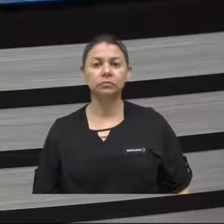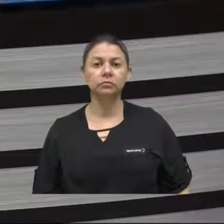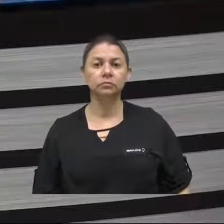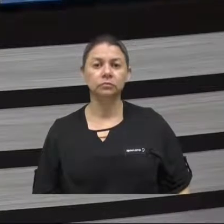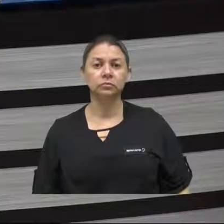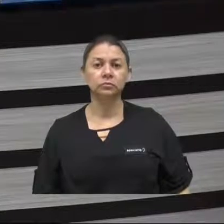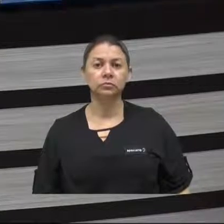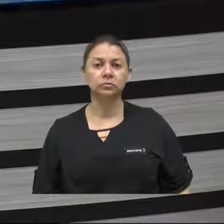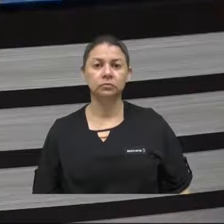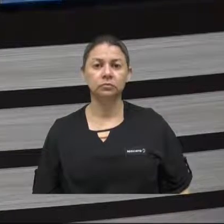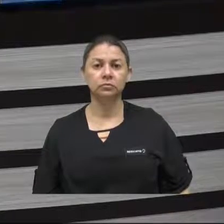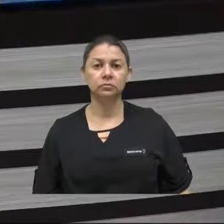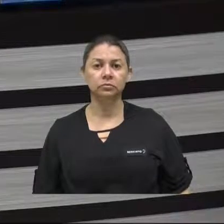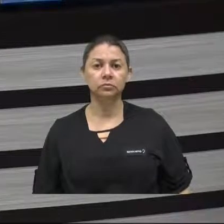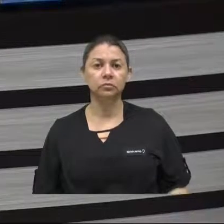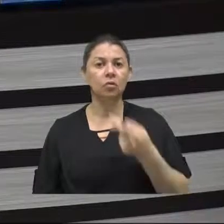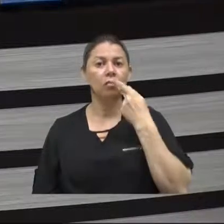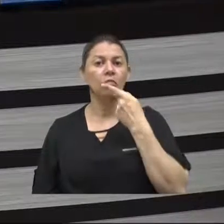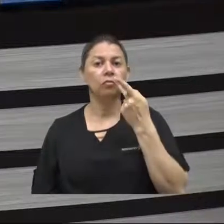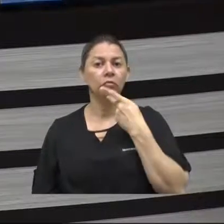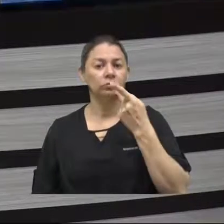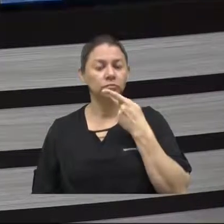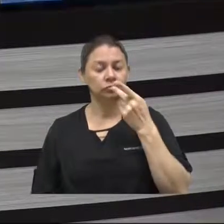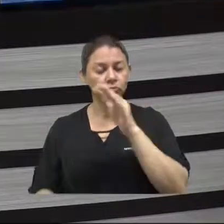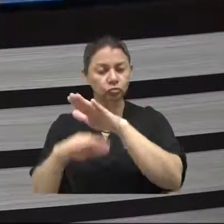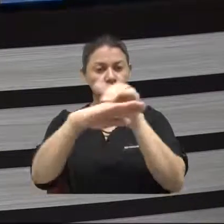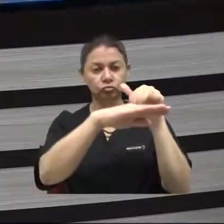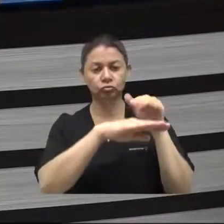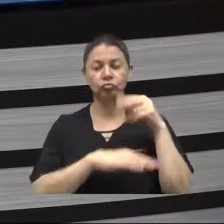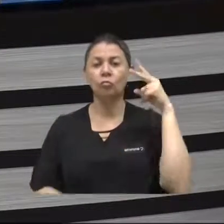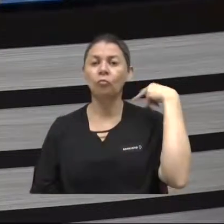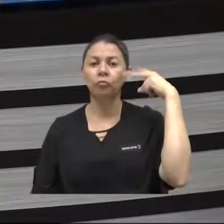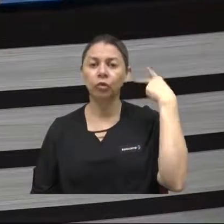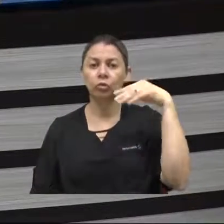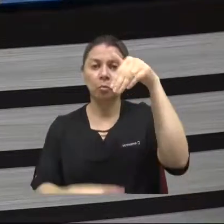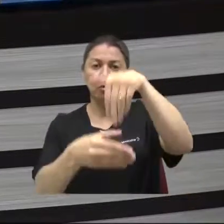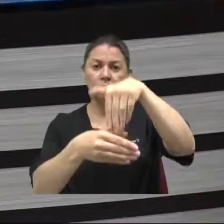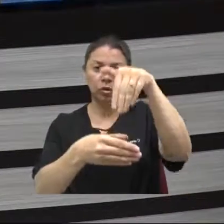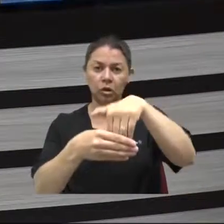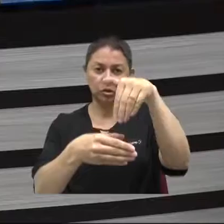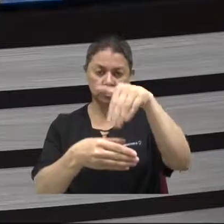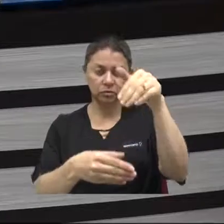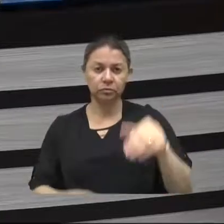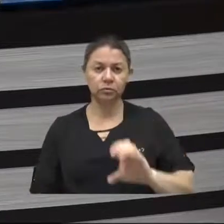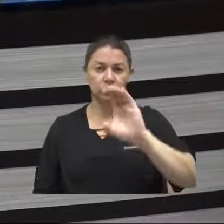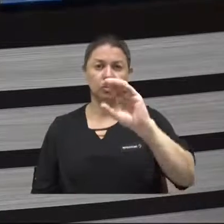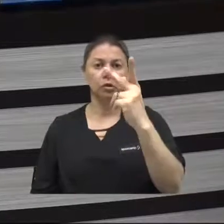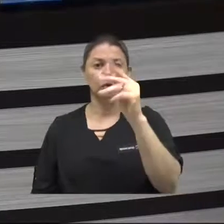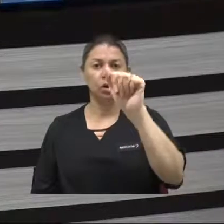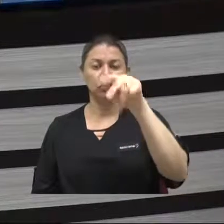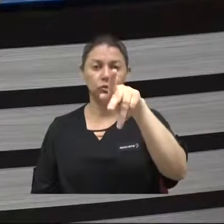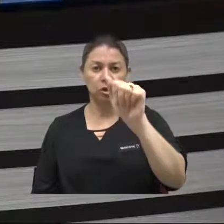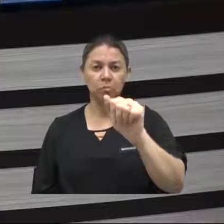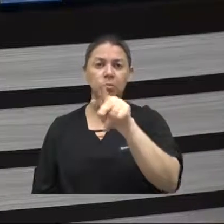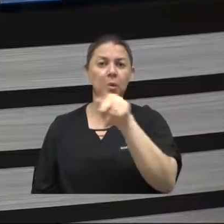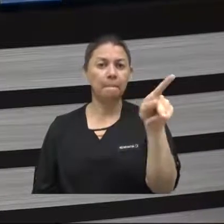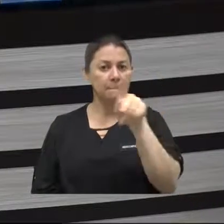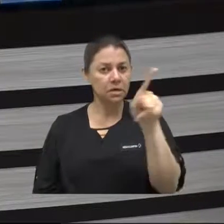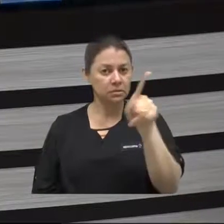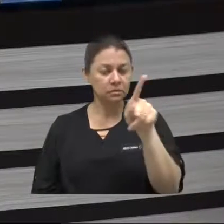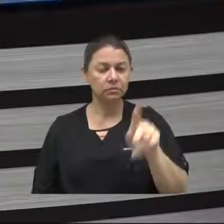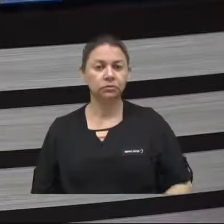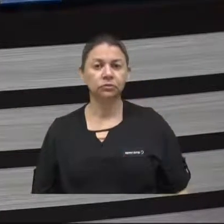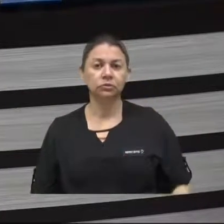vereadores para a votação das chapas para os cargos de presidente, vice-presidente,